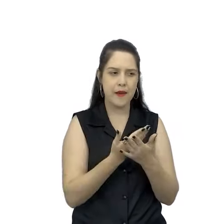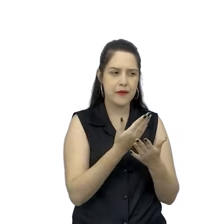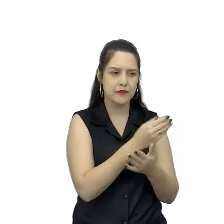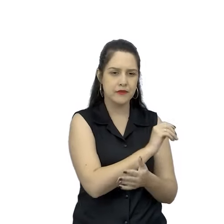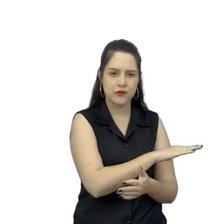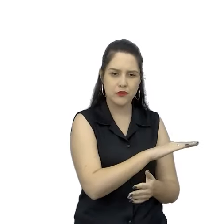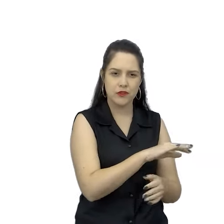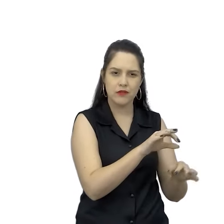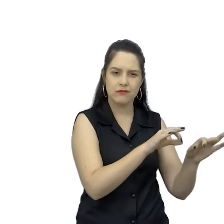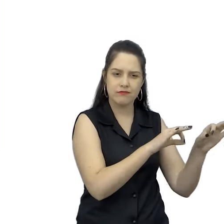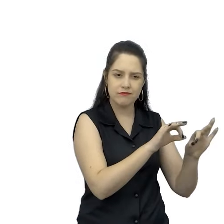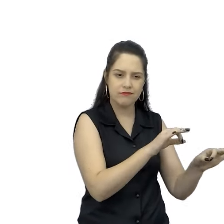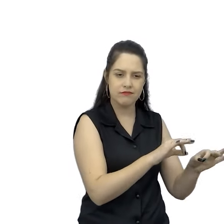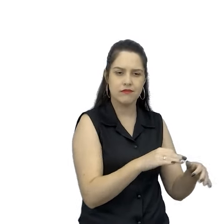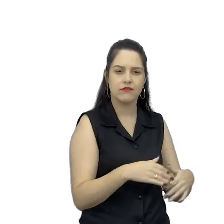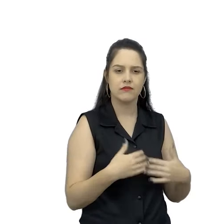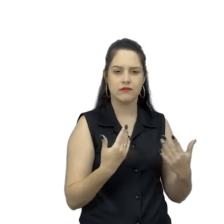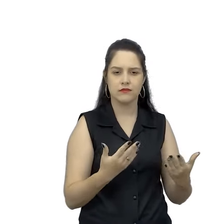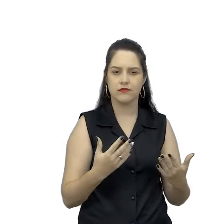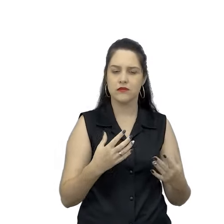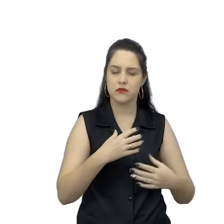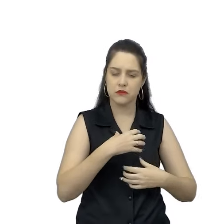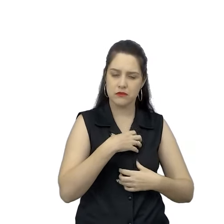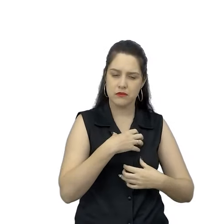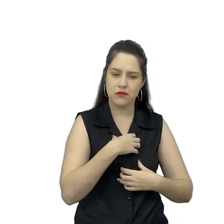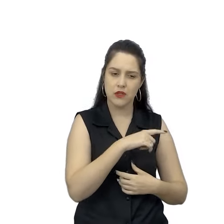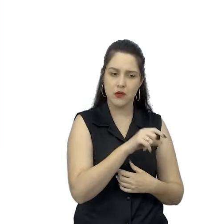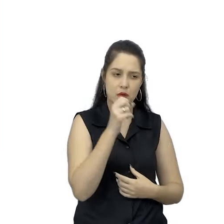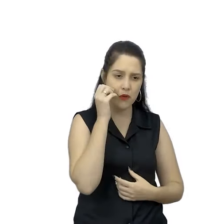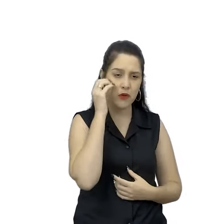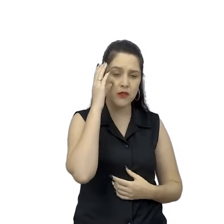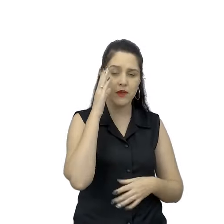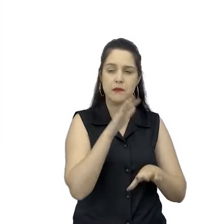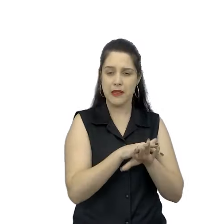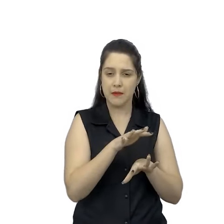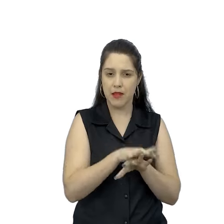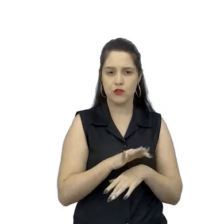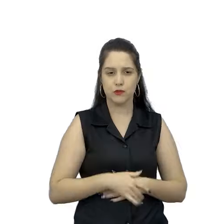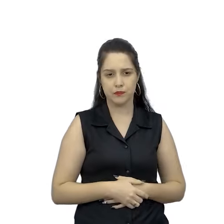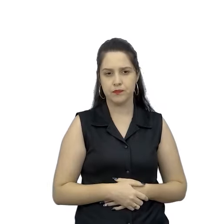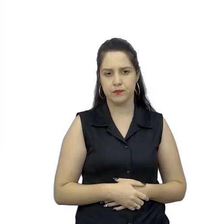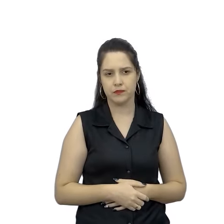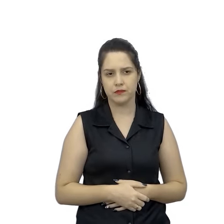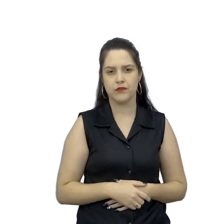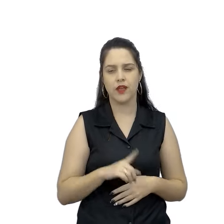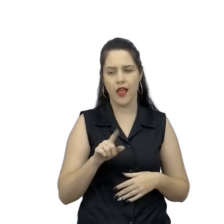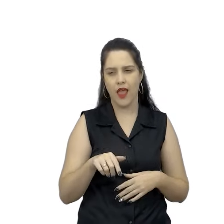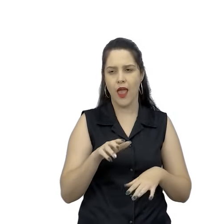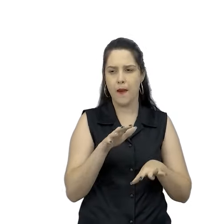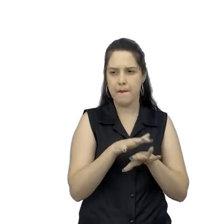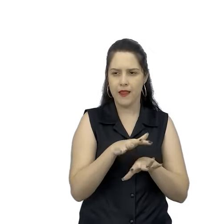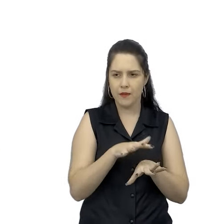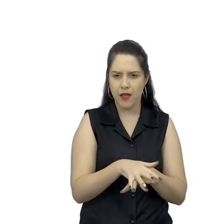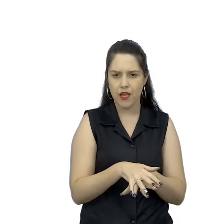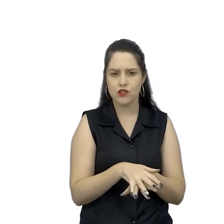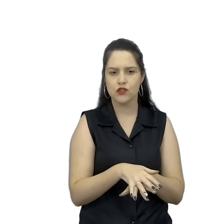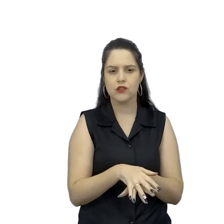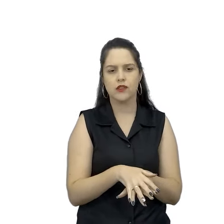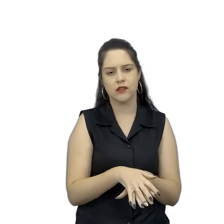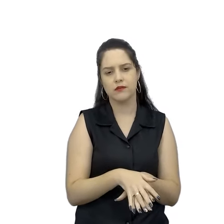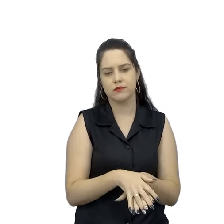que nós possamos ter ali uma construção do conhecimento matemático, porque a matemática, nós estamos a